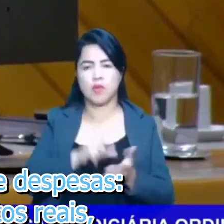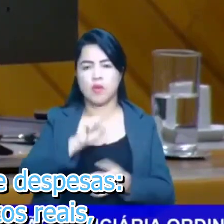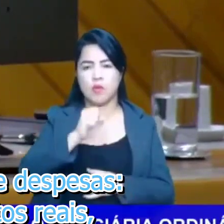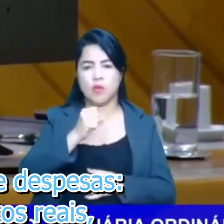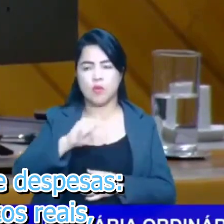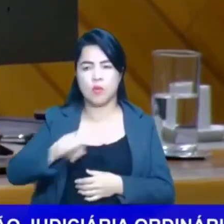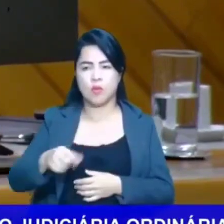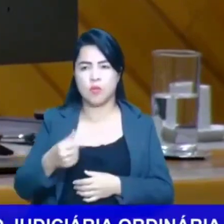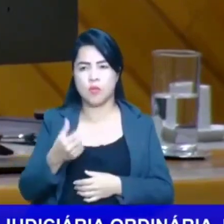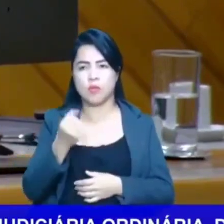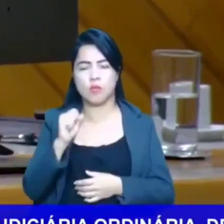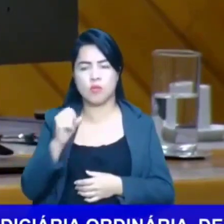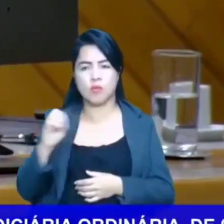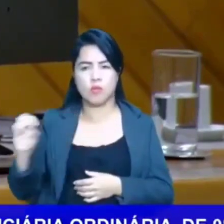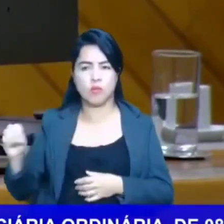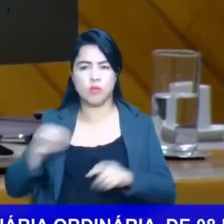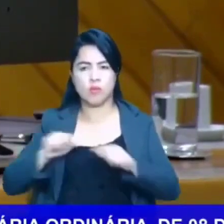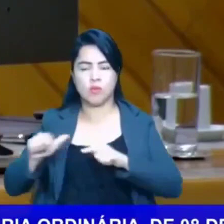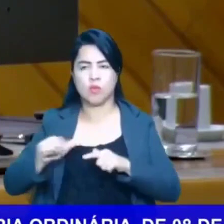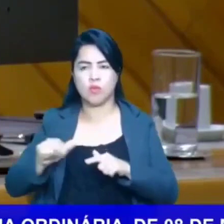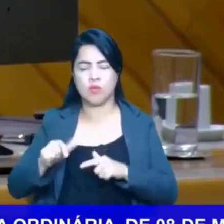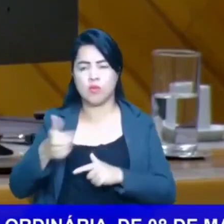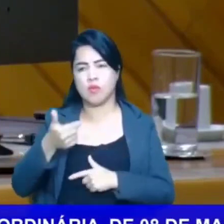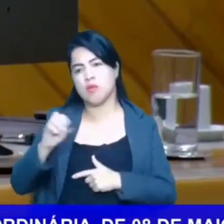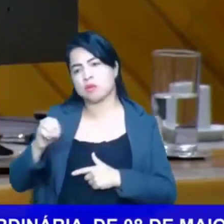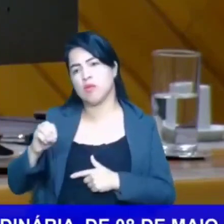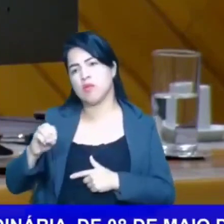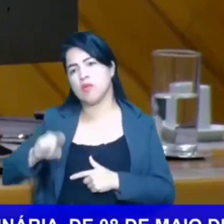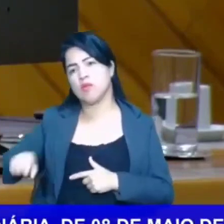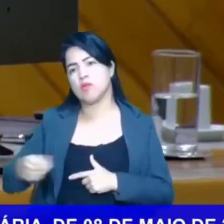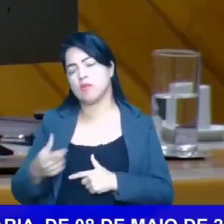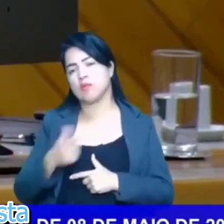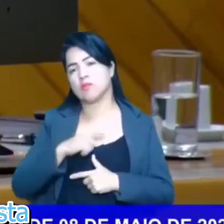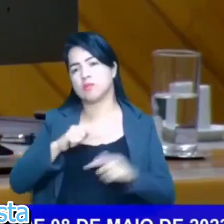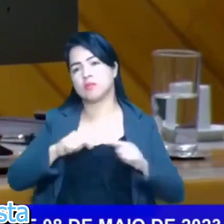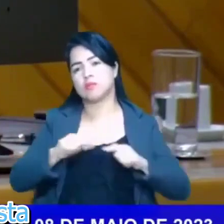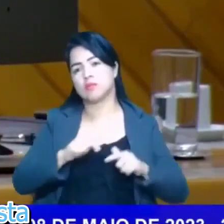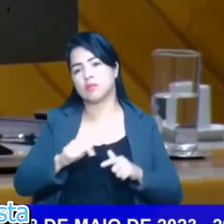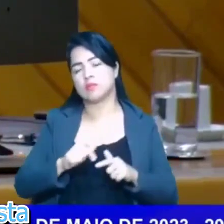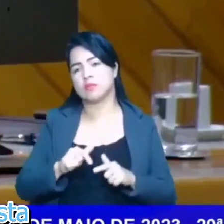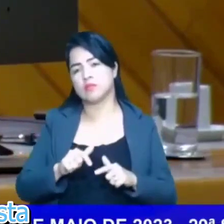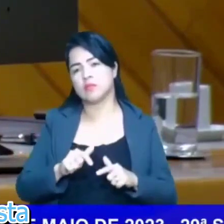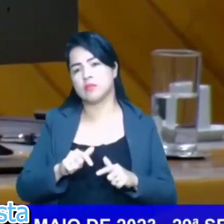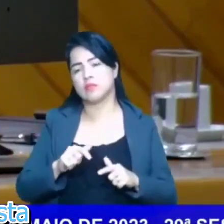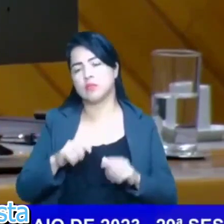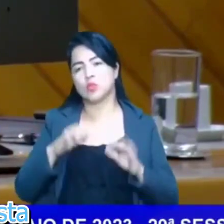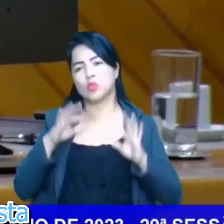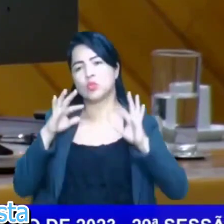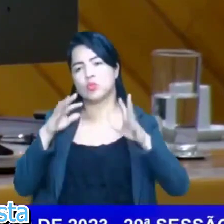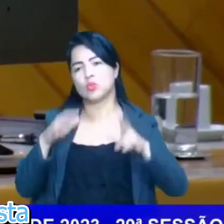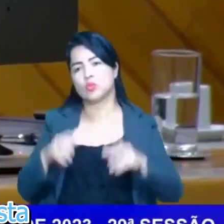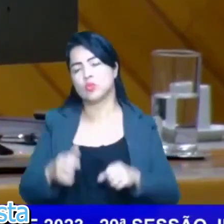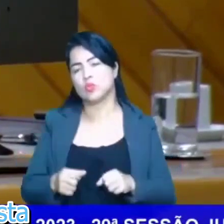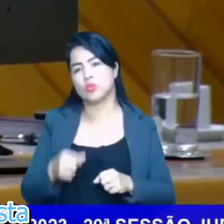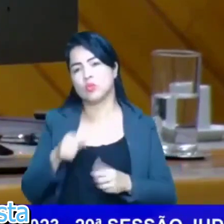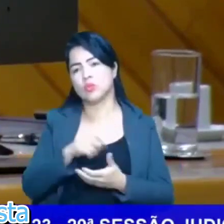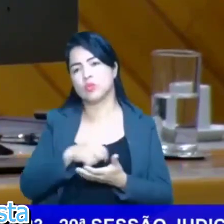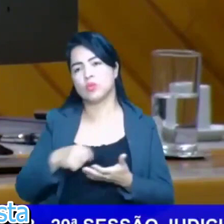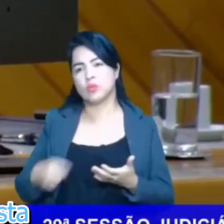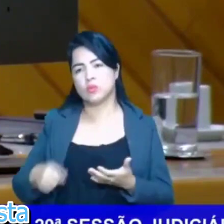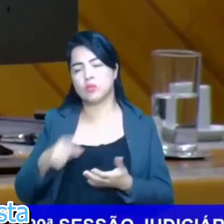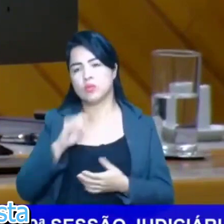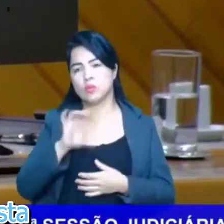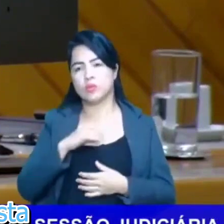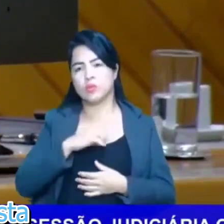8.800, serviços advocatícios, R$ 10.000, e serviços contábeis, R$ 6.000. Contudo, a descrição dos